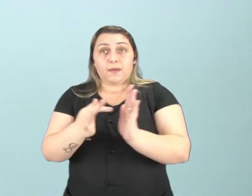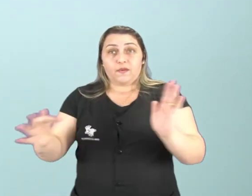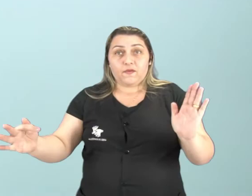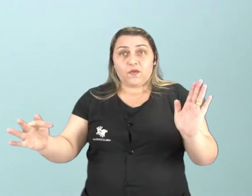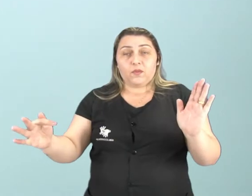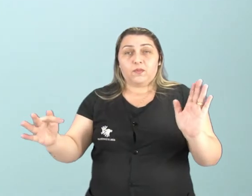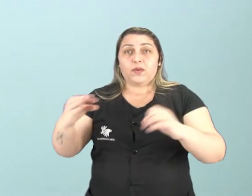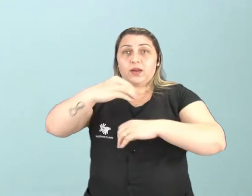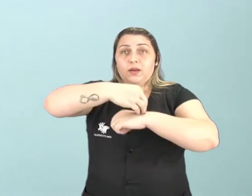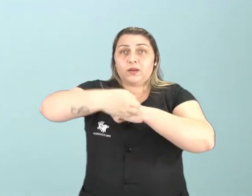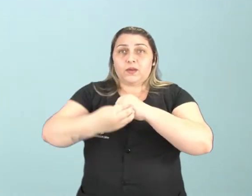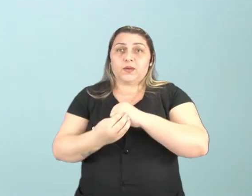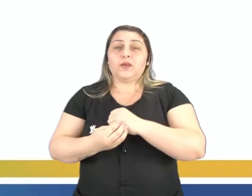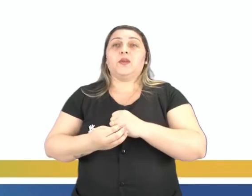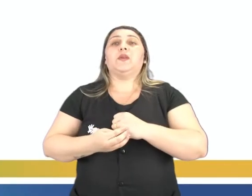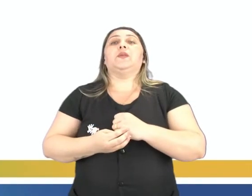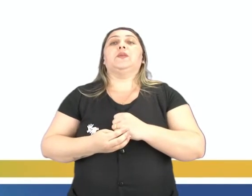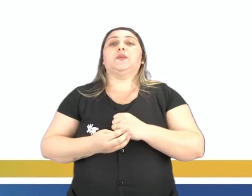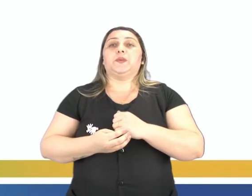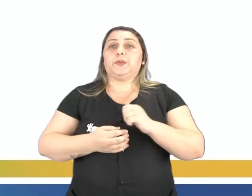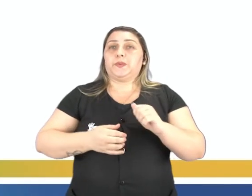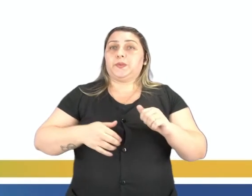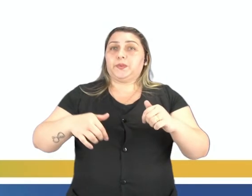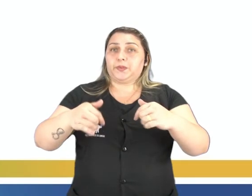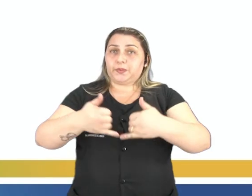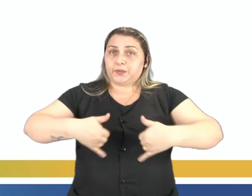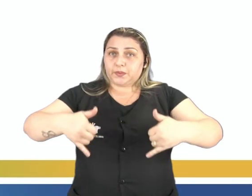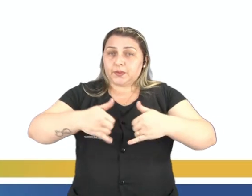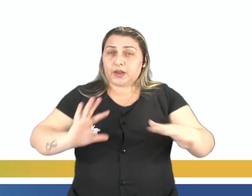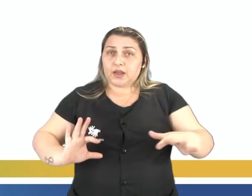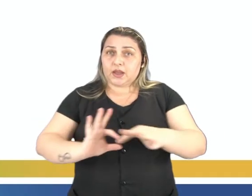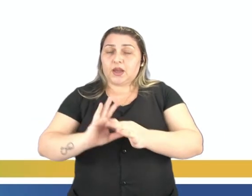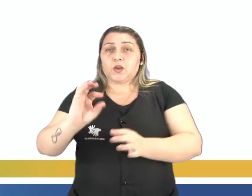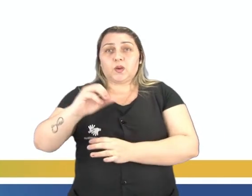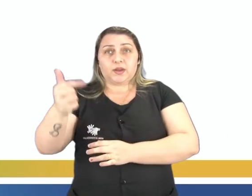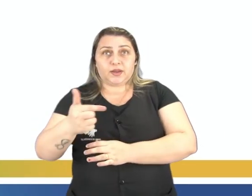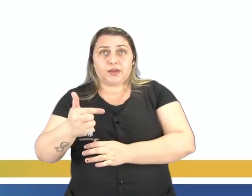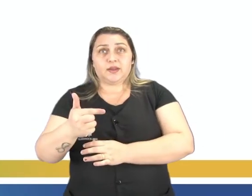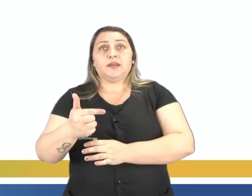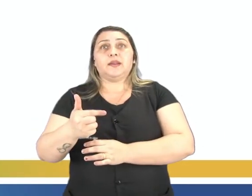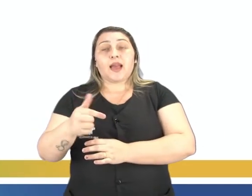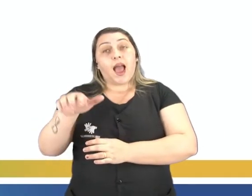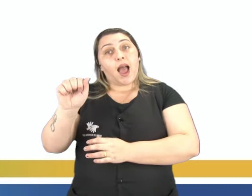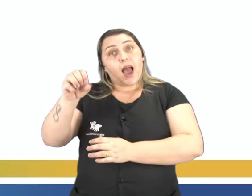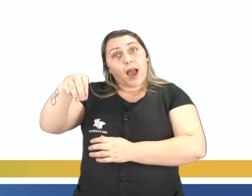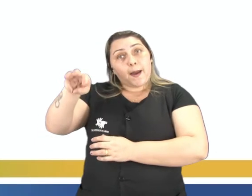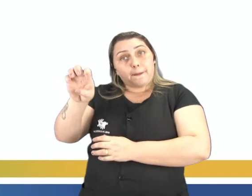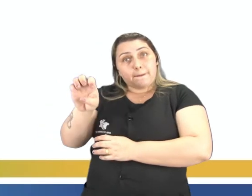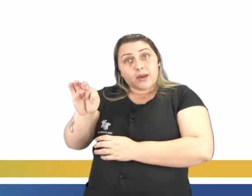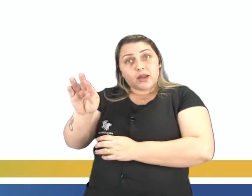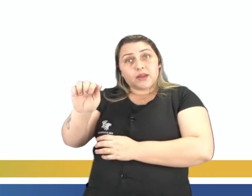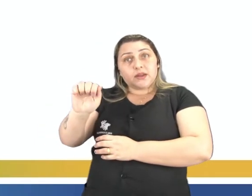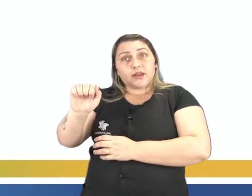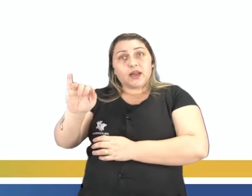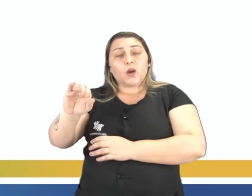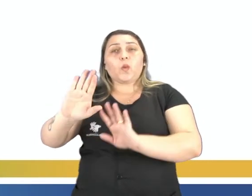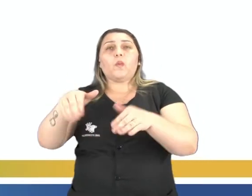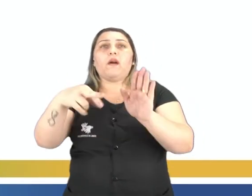molecular? Os elementos químicos que estão ligados ao oxigênio, eles são ametais. Então, qual é a